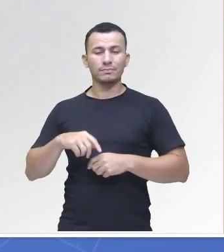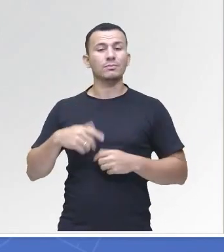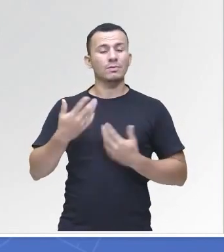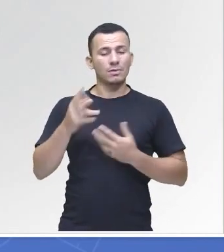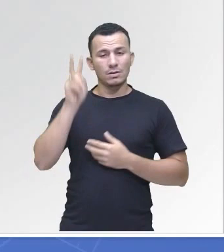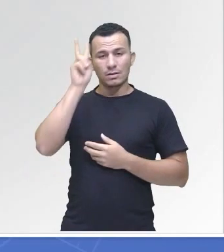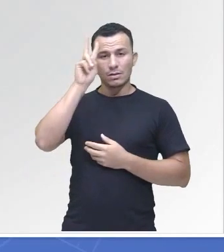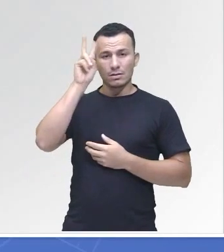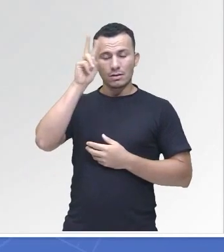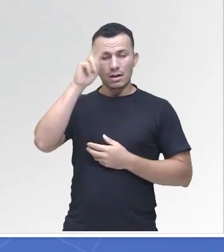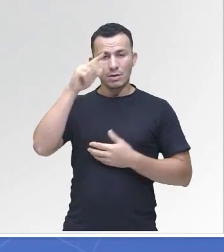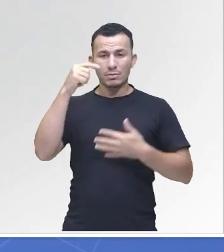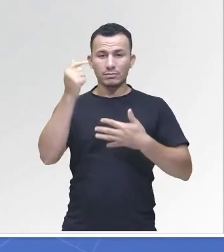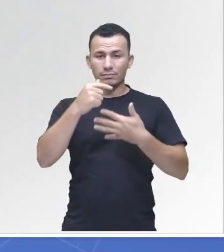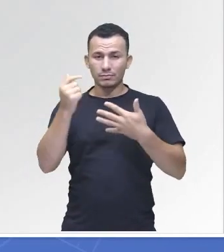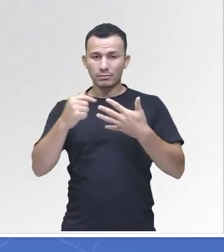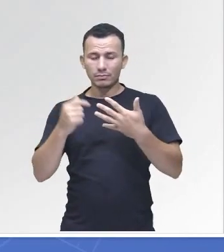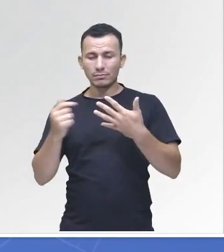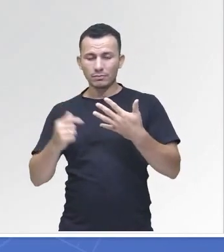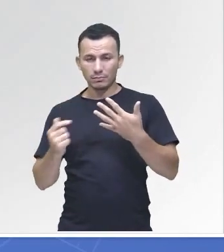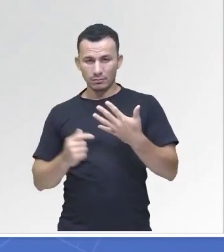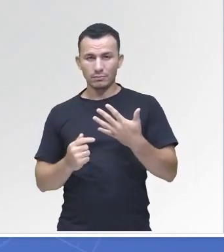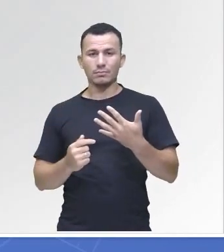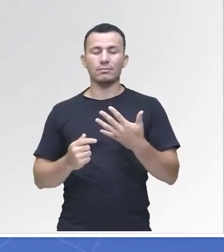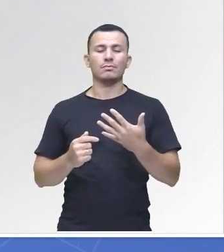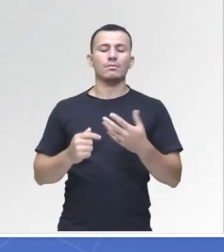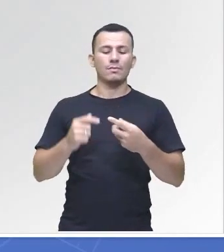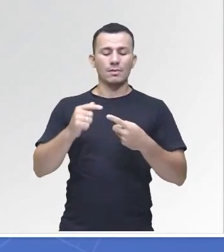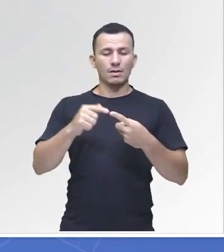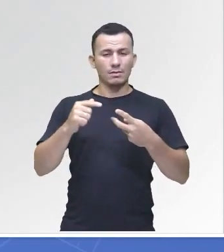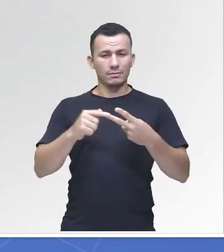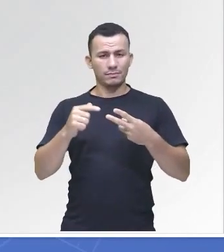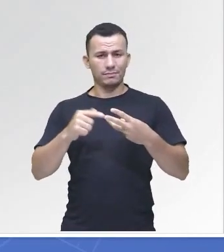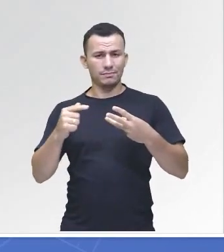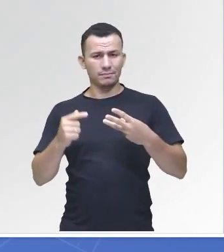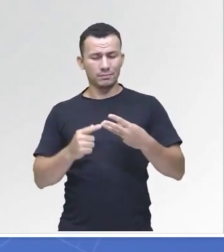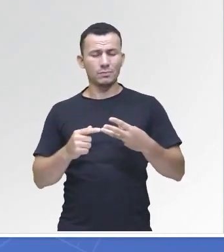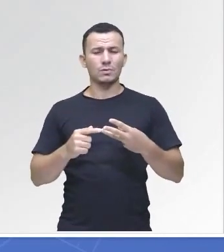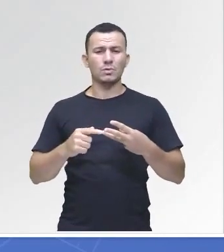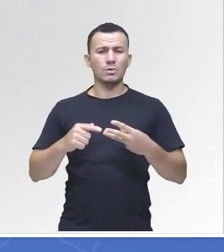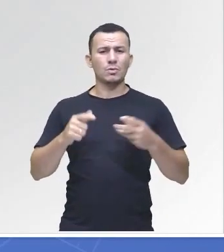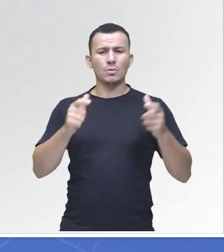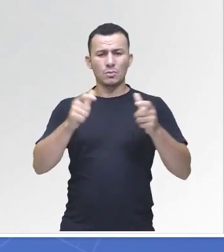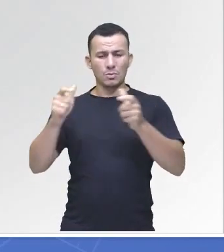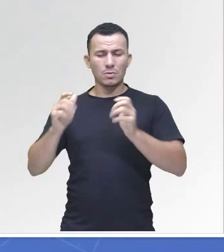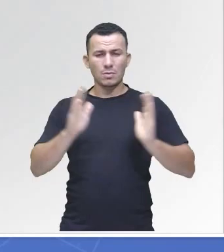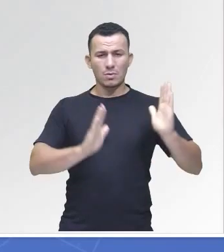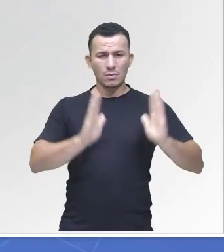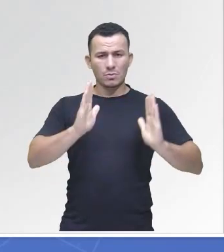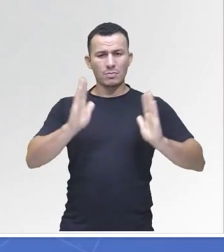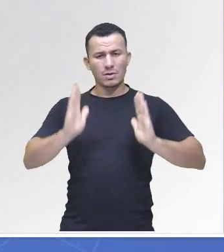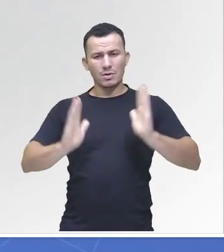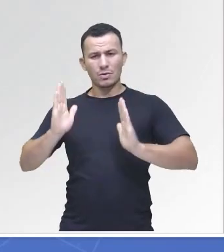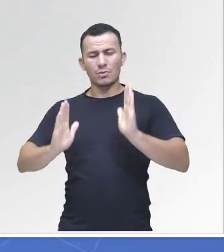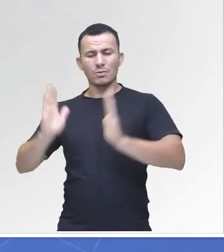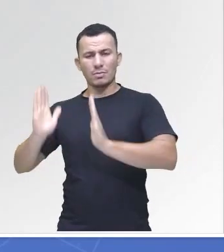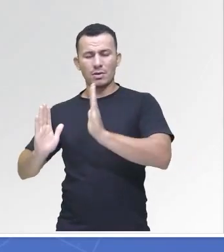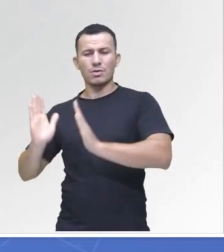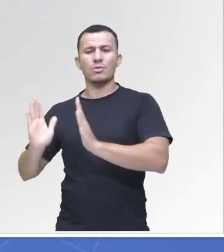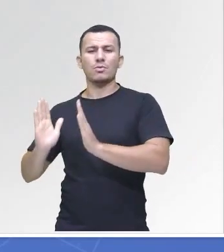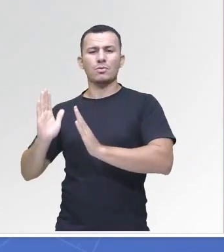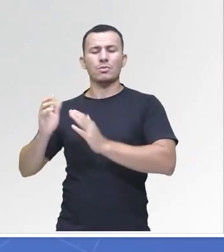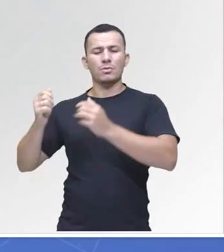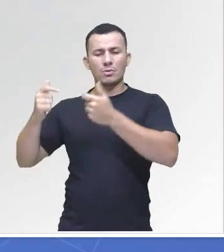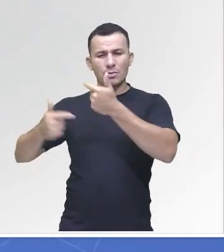sempre desses pontos aí, esse nacionalismo exacerbado, neocolonialismo, né? Essas práticas imperialistas ligadas